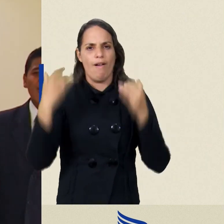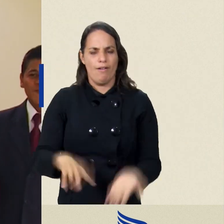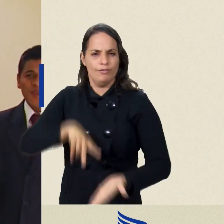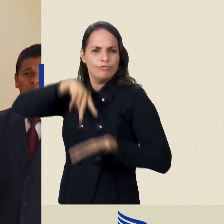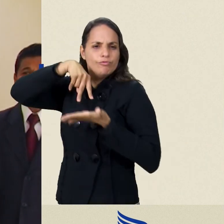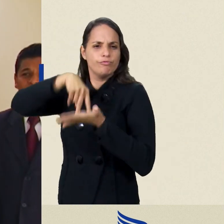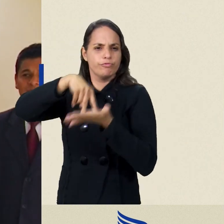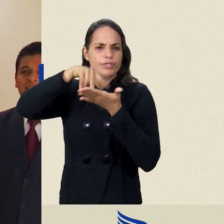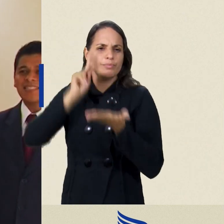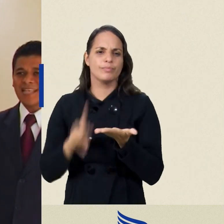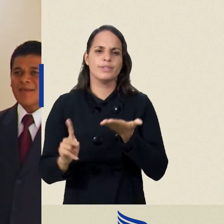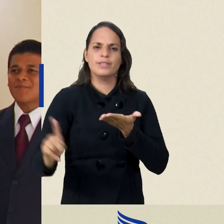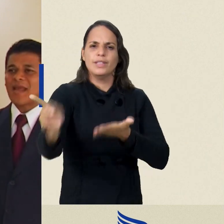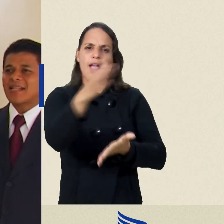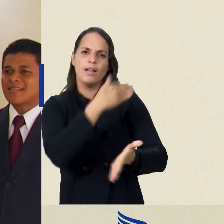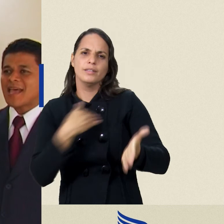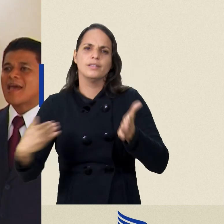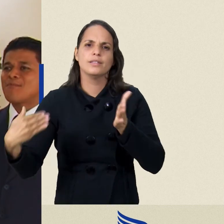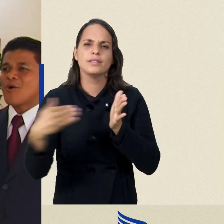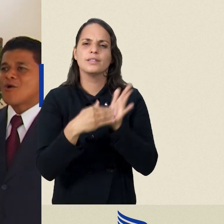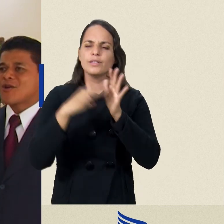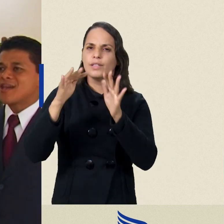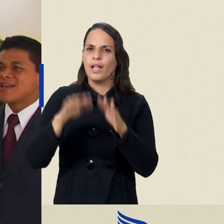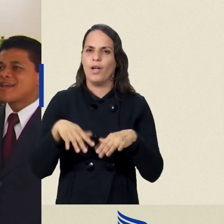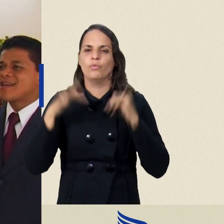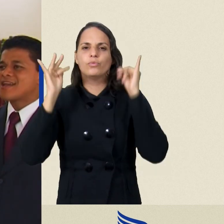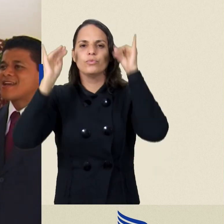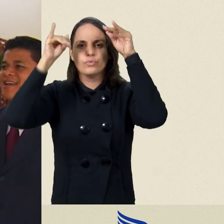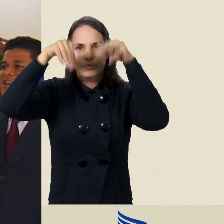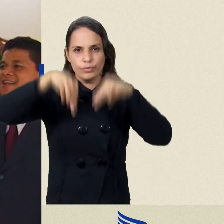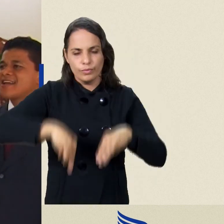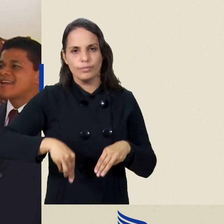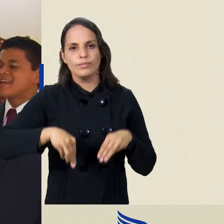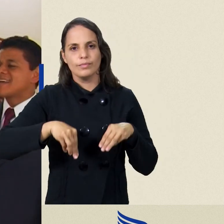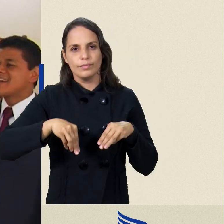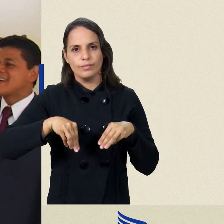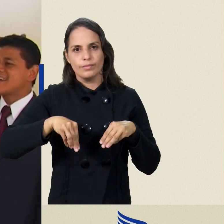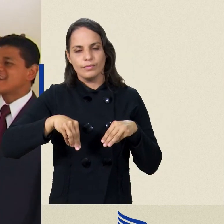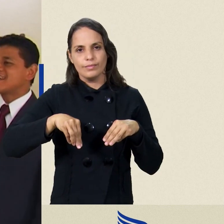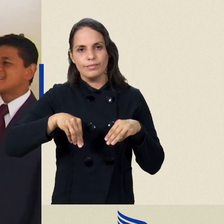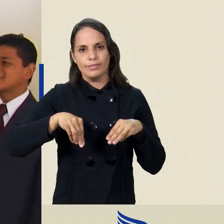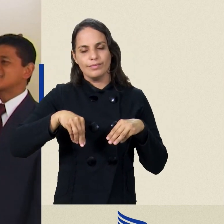pendão, firme sempre até morrer.